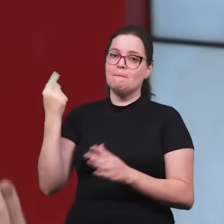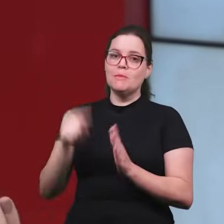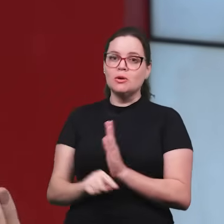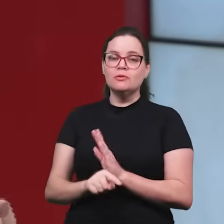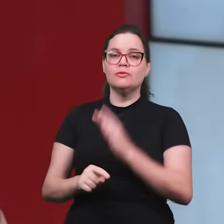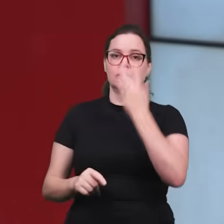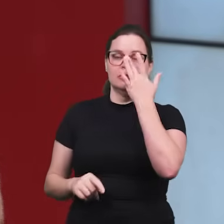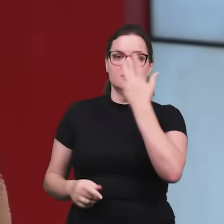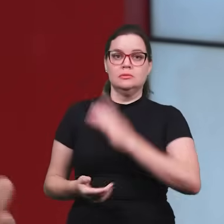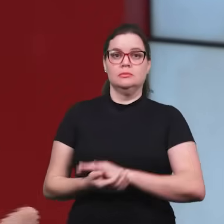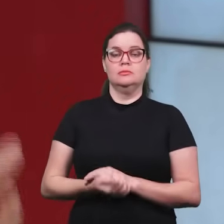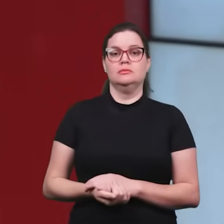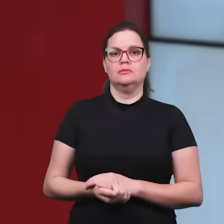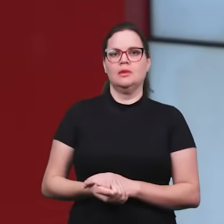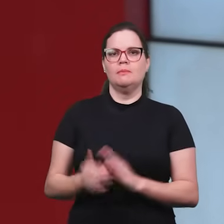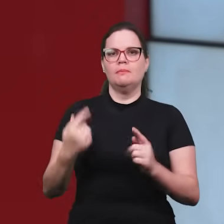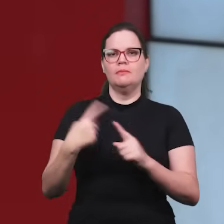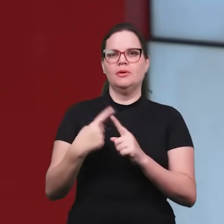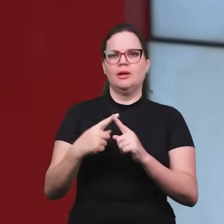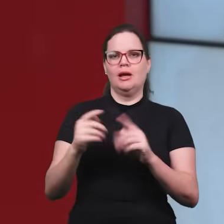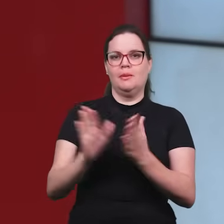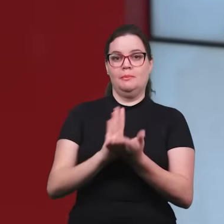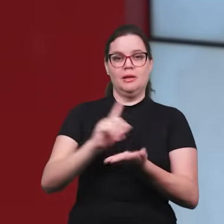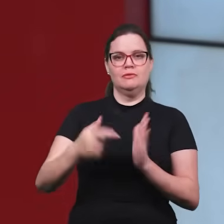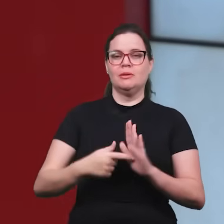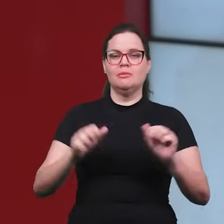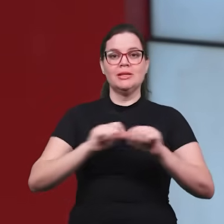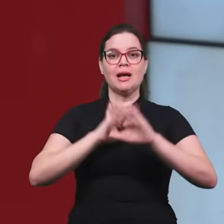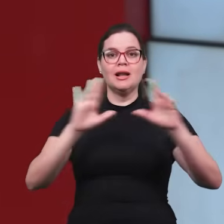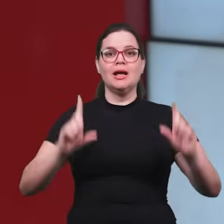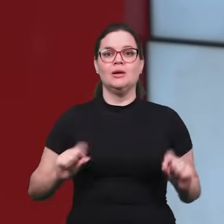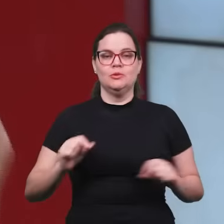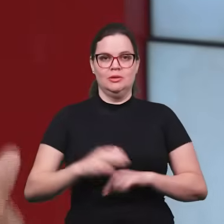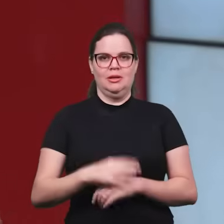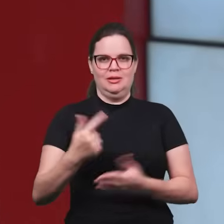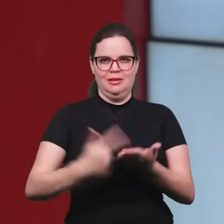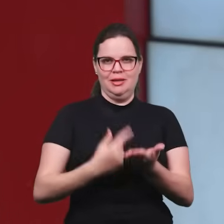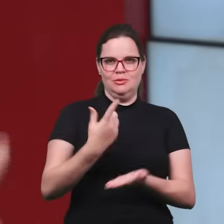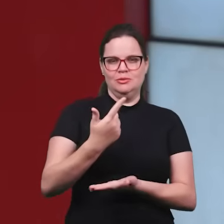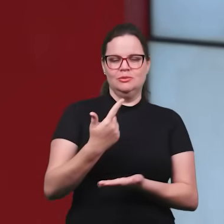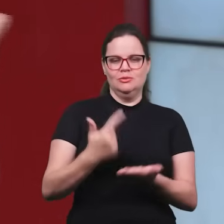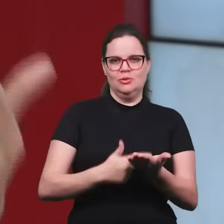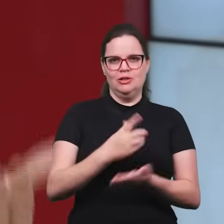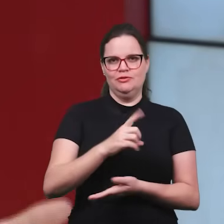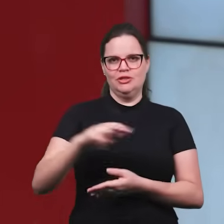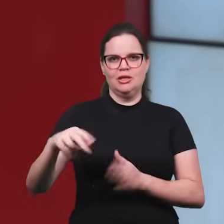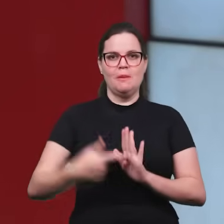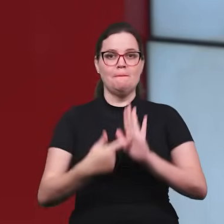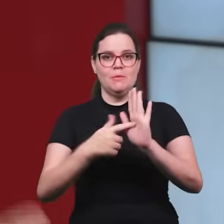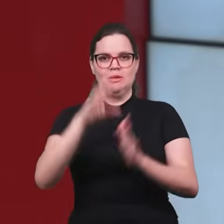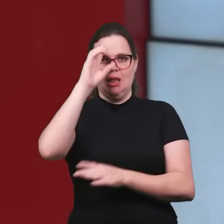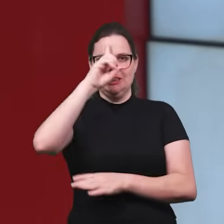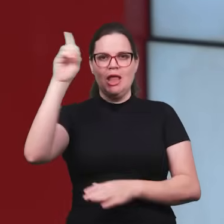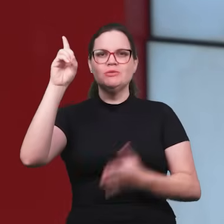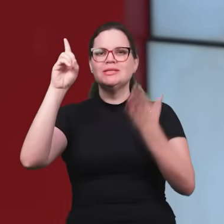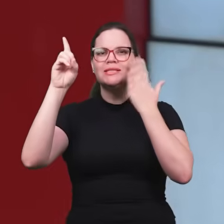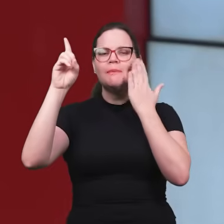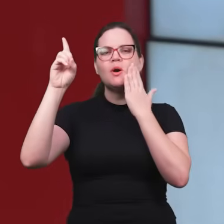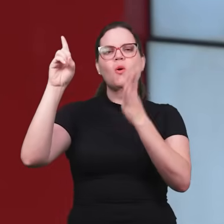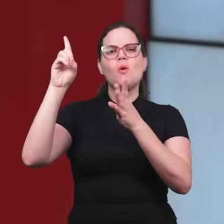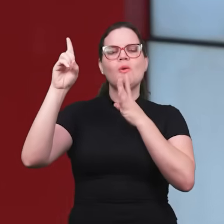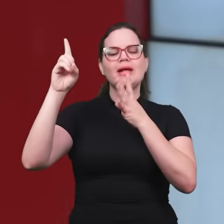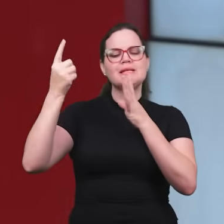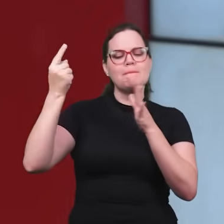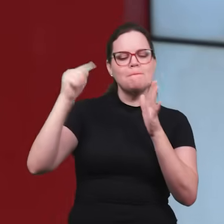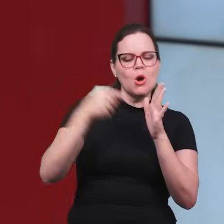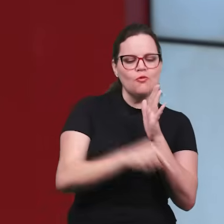nos mostra isso, fala isso, que Deus, lá no livro de Daniel, fala, Deus conhece o profundo e o escondido. Então, mesmo aquilo